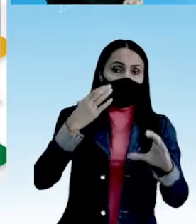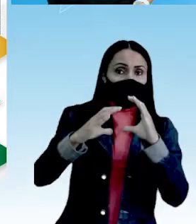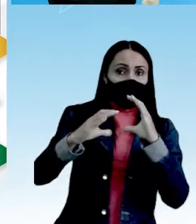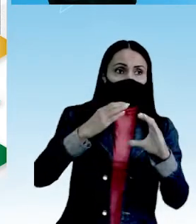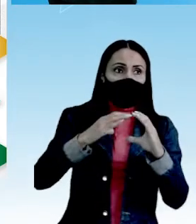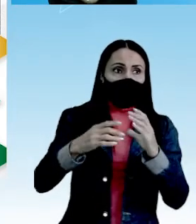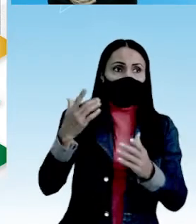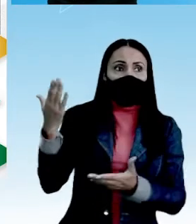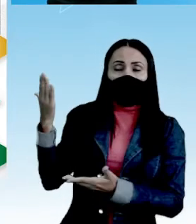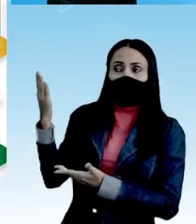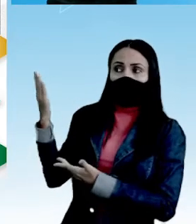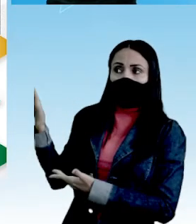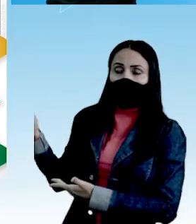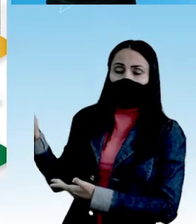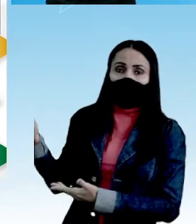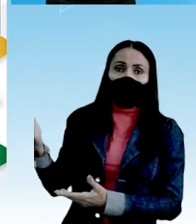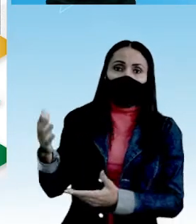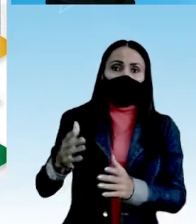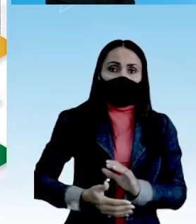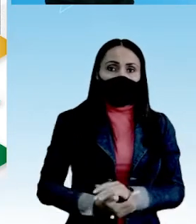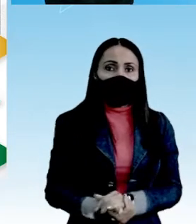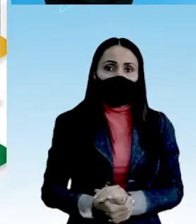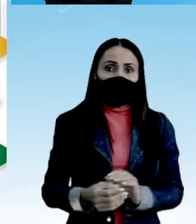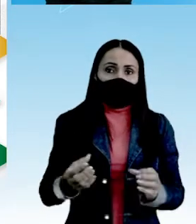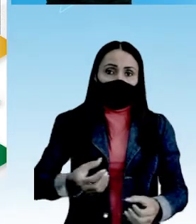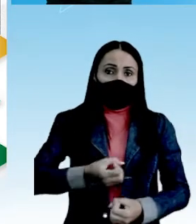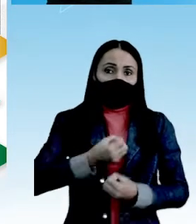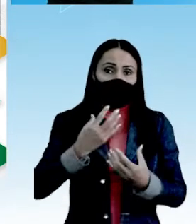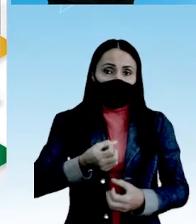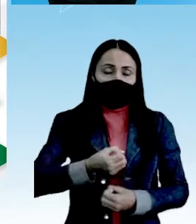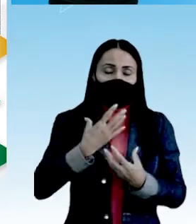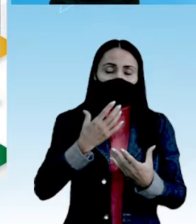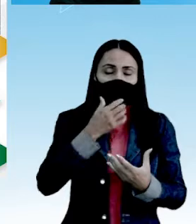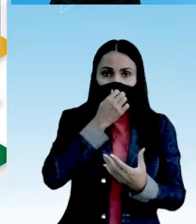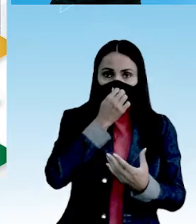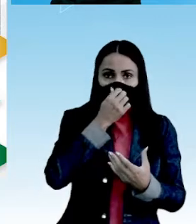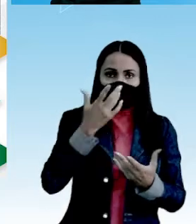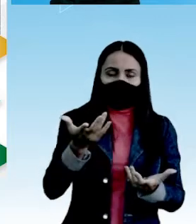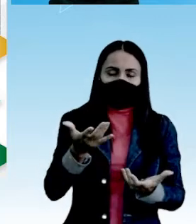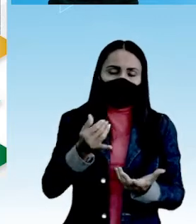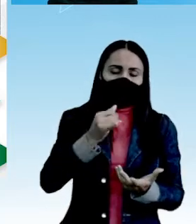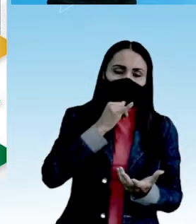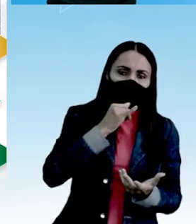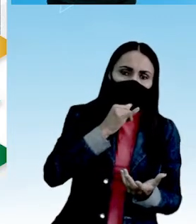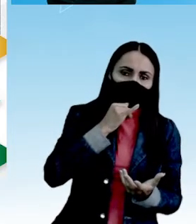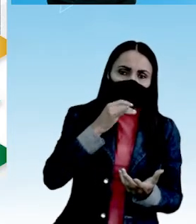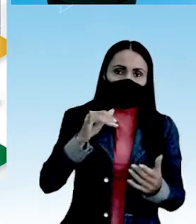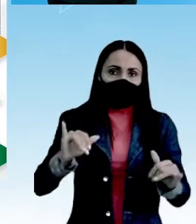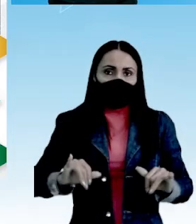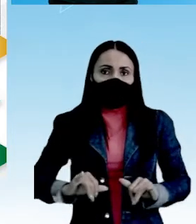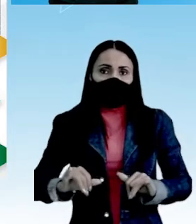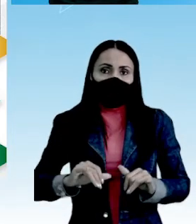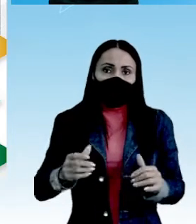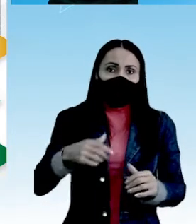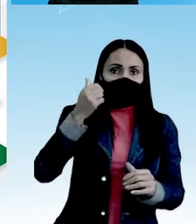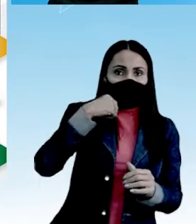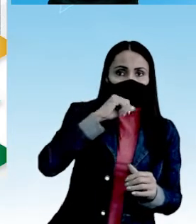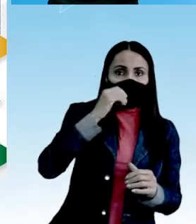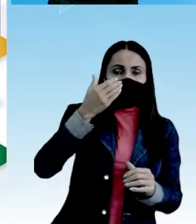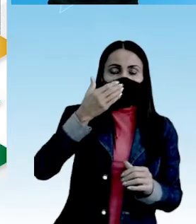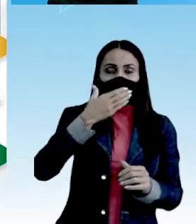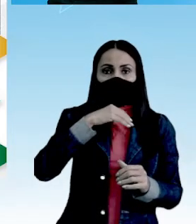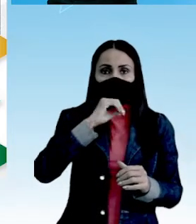são autobiográficas e derramam a desilusão, uma espécie de exorcismo. Porque assim, os pais dela se separaram quando ela